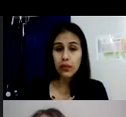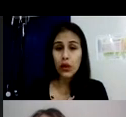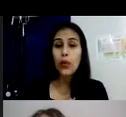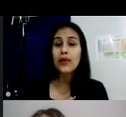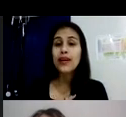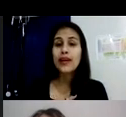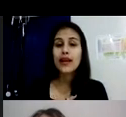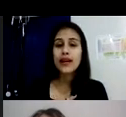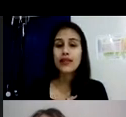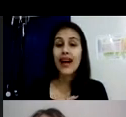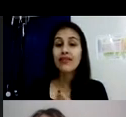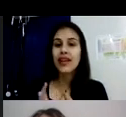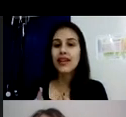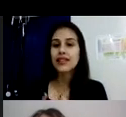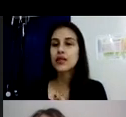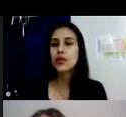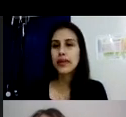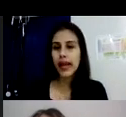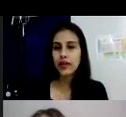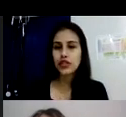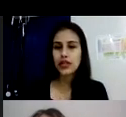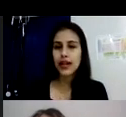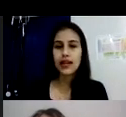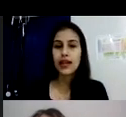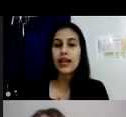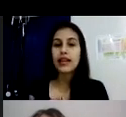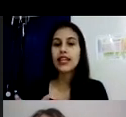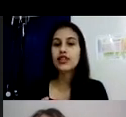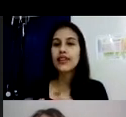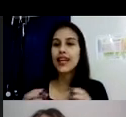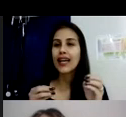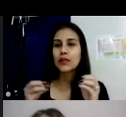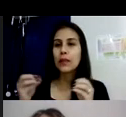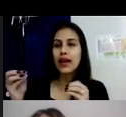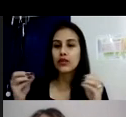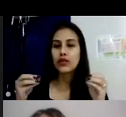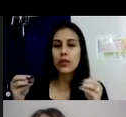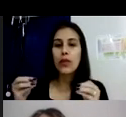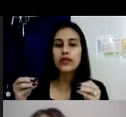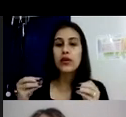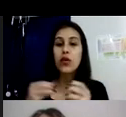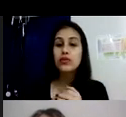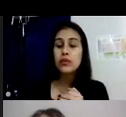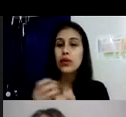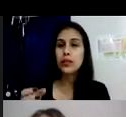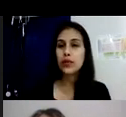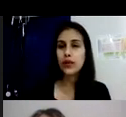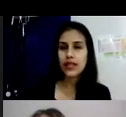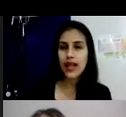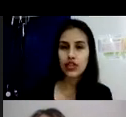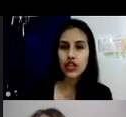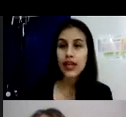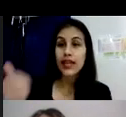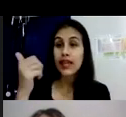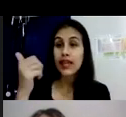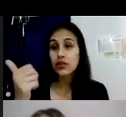feito uma avaliação do ambiente, tá? Identificar aspectos que podem contribuir para o